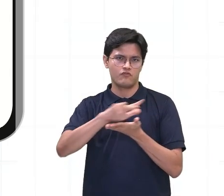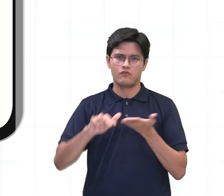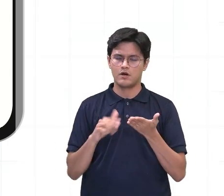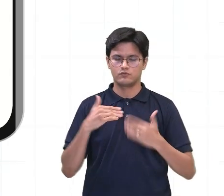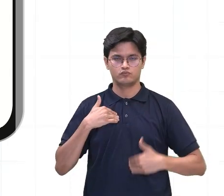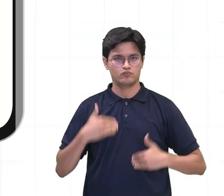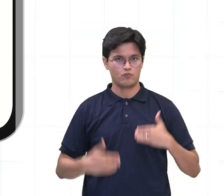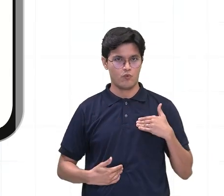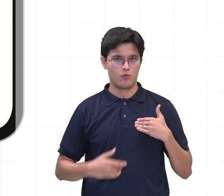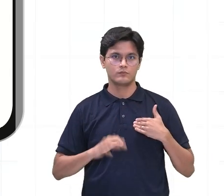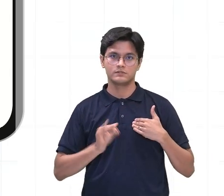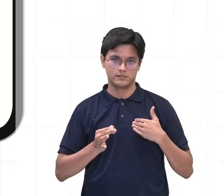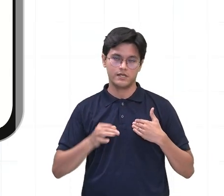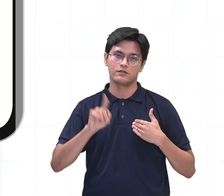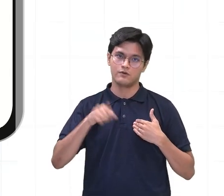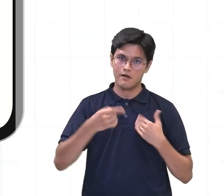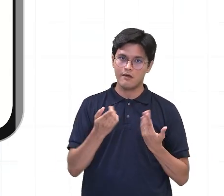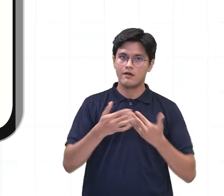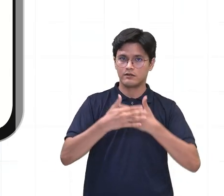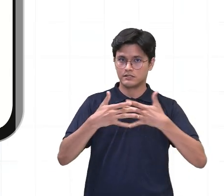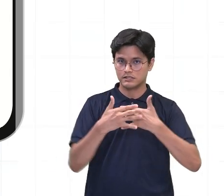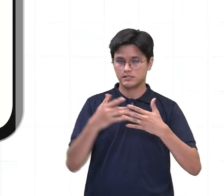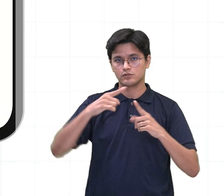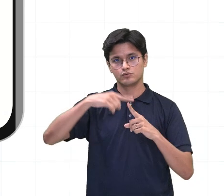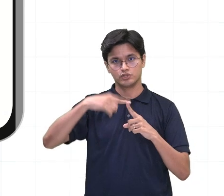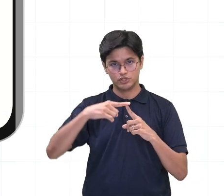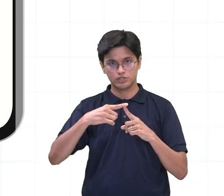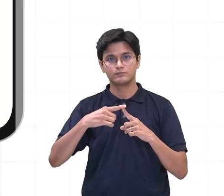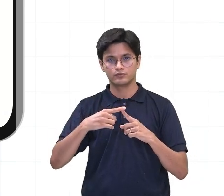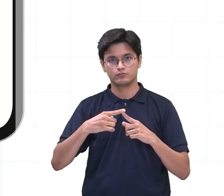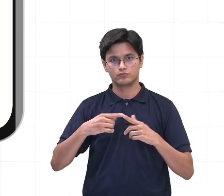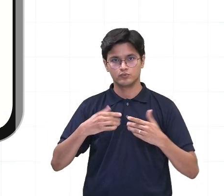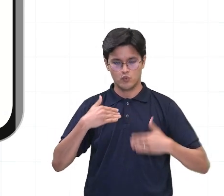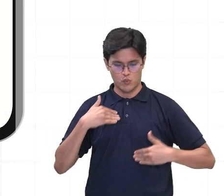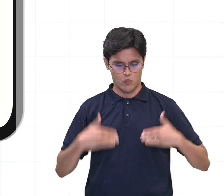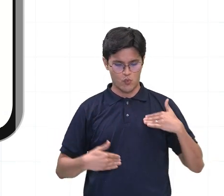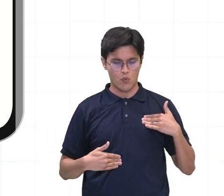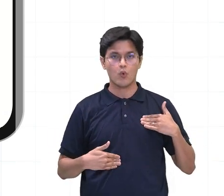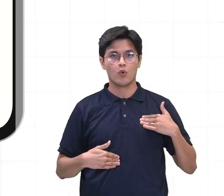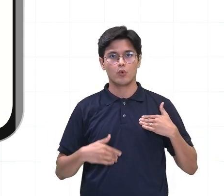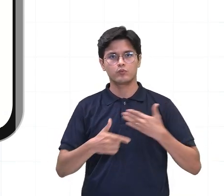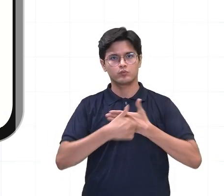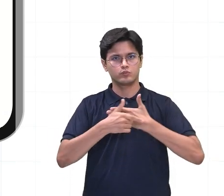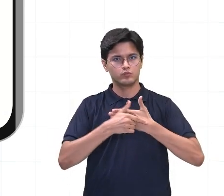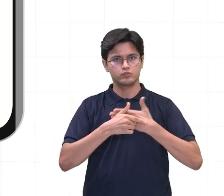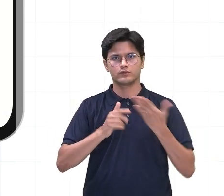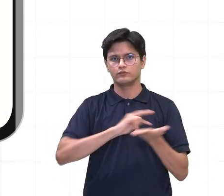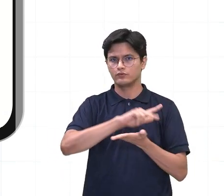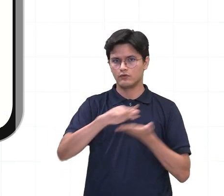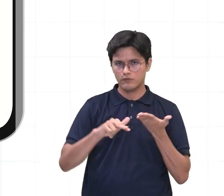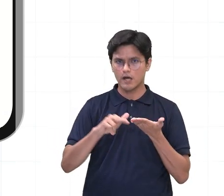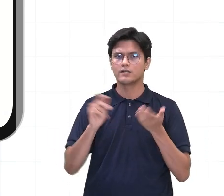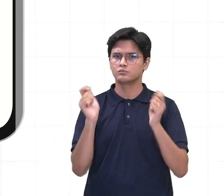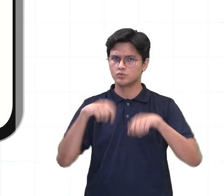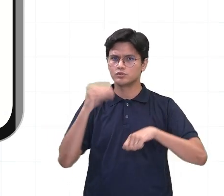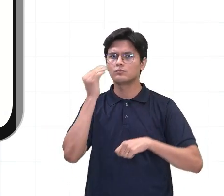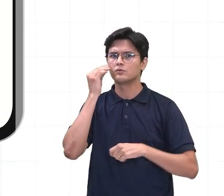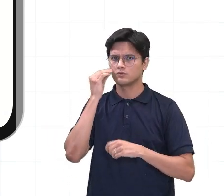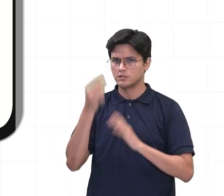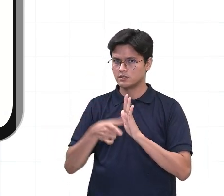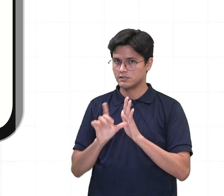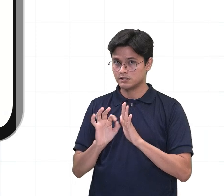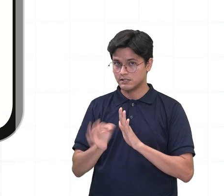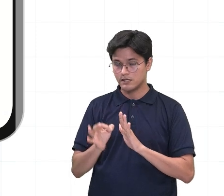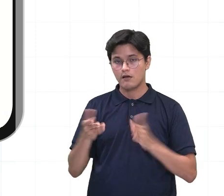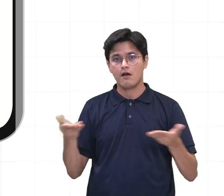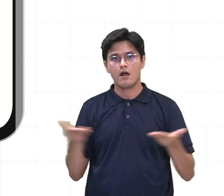é um tecido de revestimento que faz parte, tem diferentes tipos de funções, como nós observamos. E aí a gente